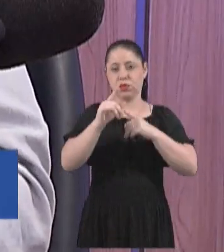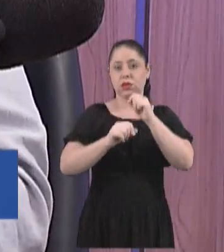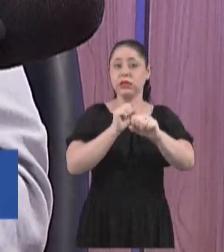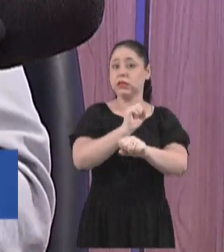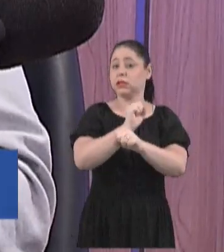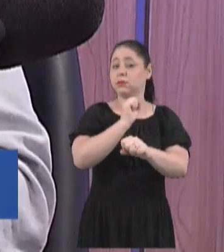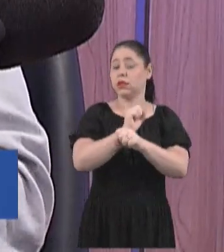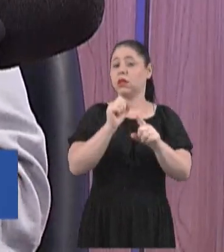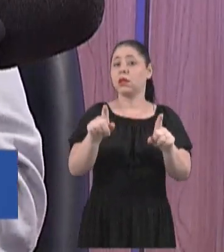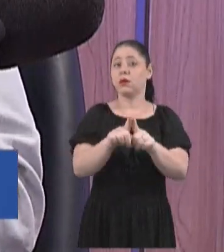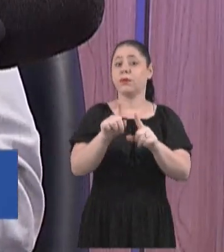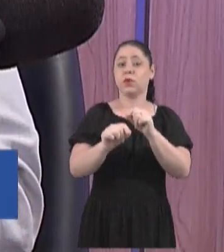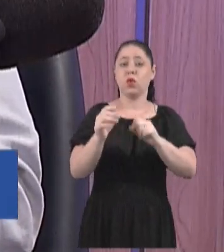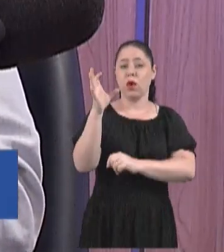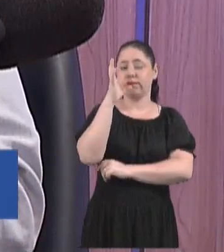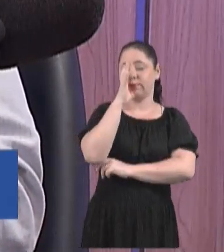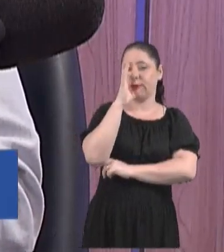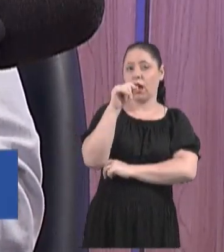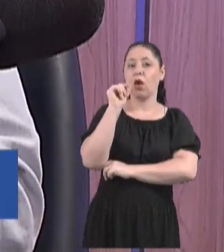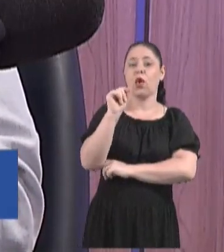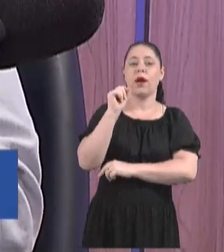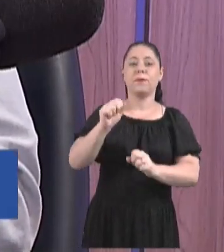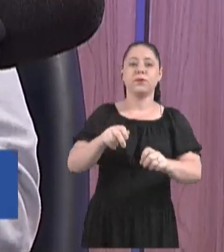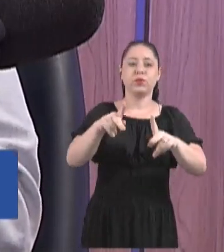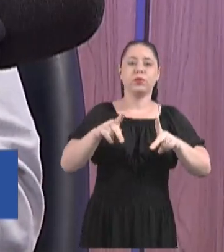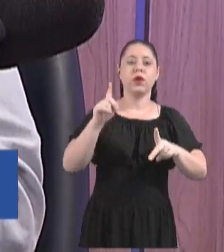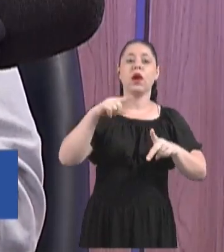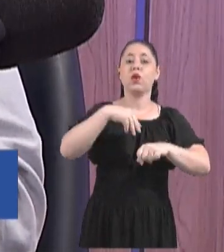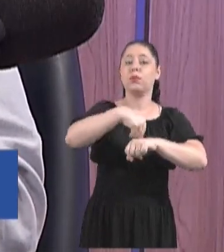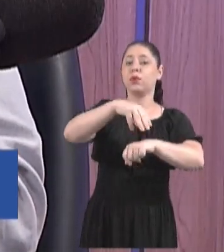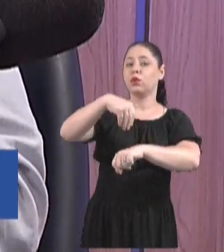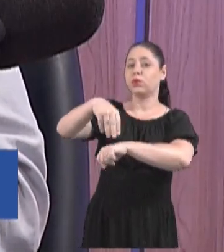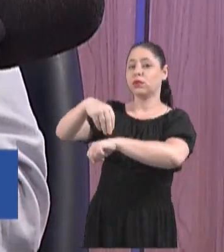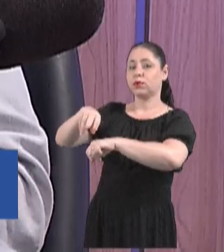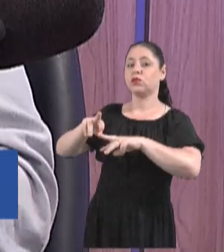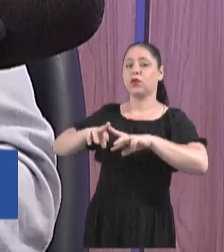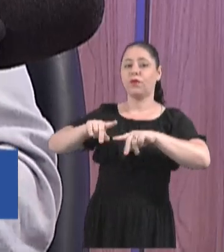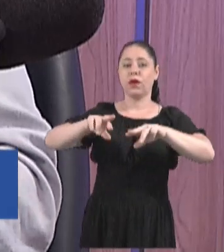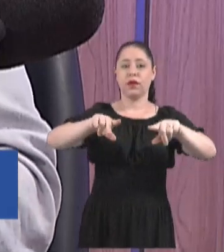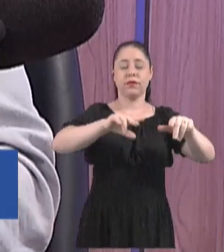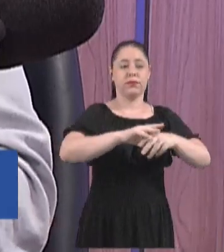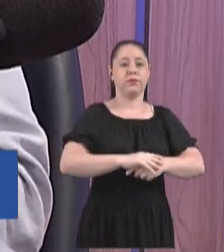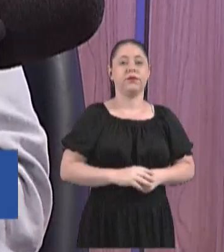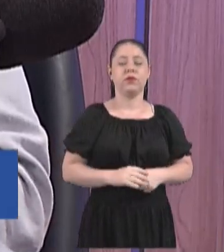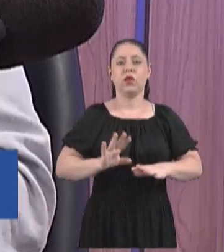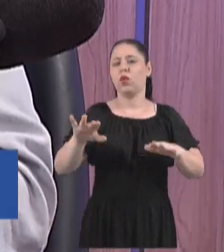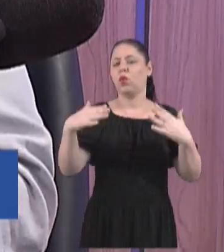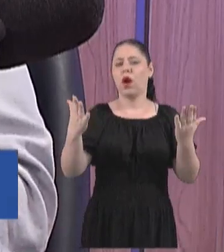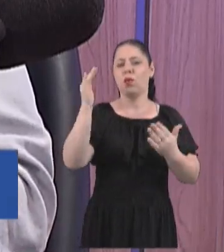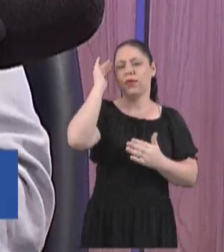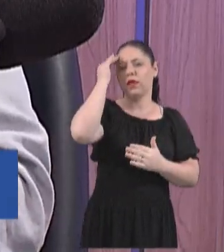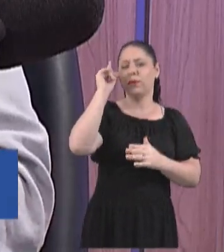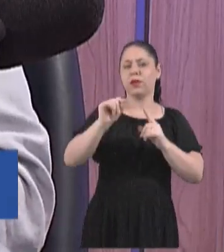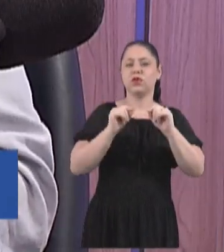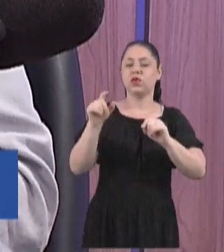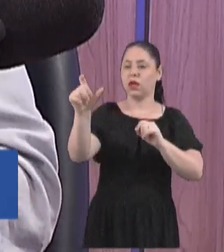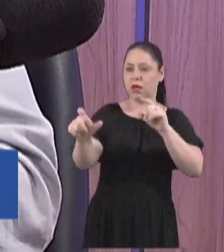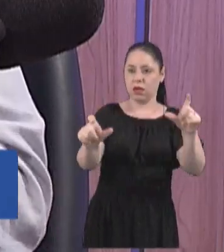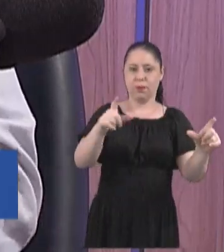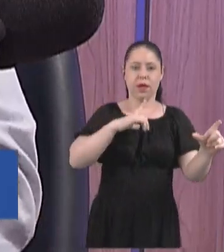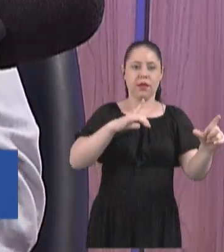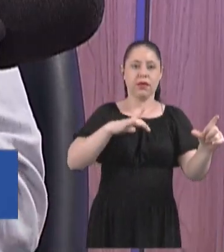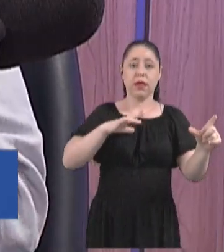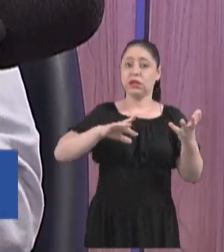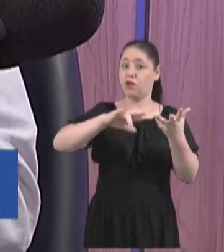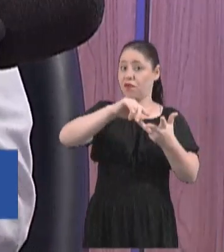que a gente espera muito também, a gente observa muito em audiência pública, são os encaminhamentos, né? Quais são os entendimentos que os participantes têm